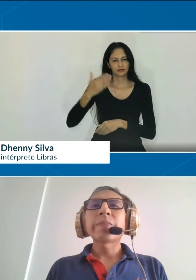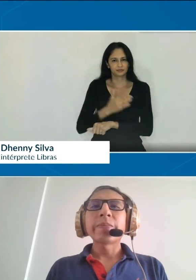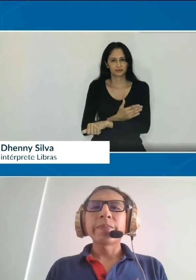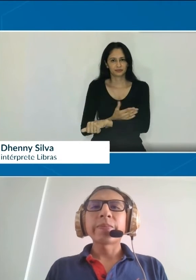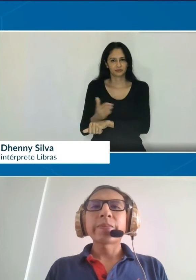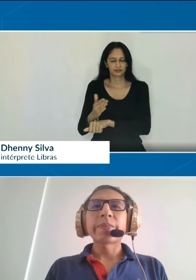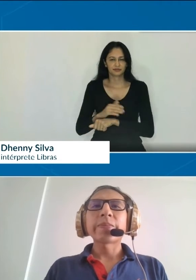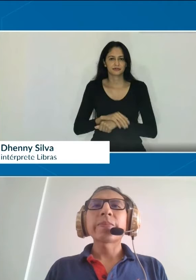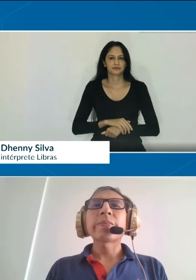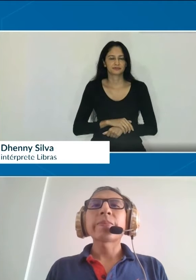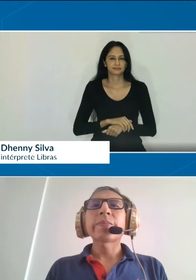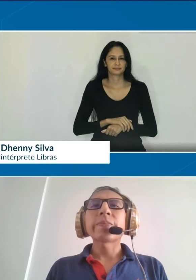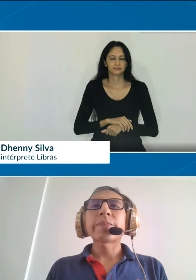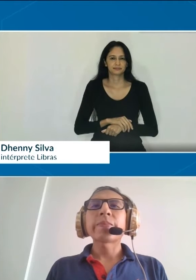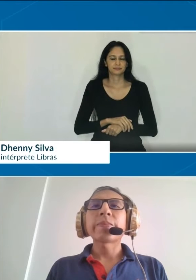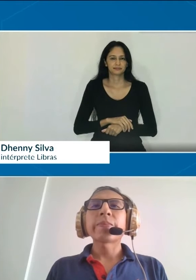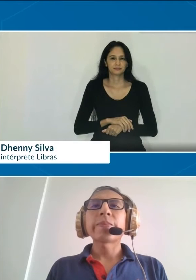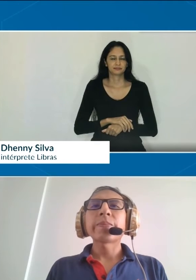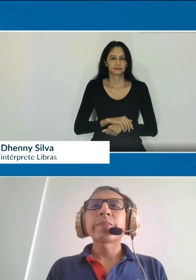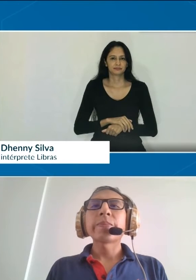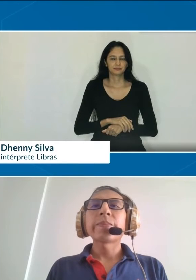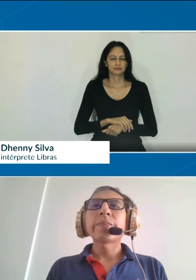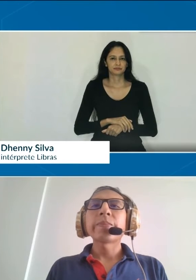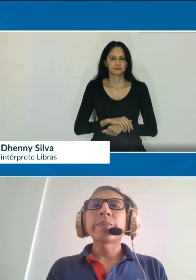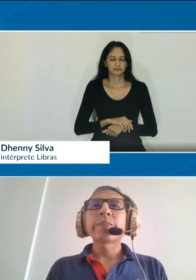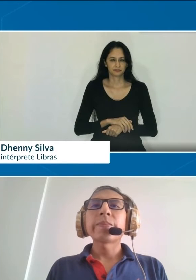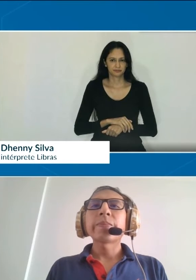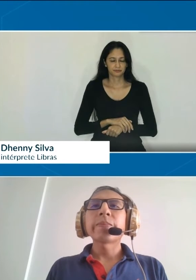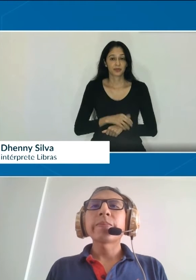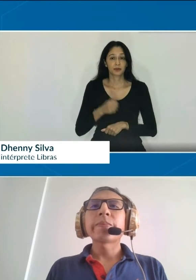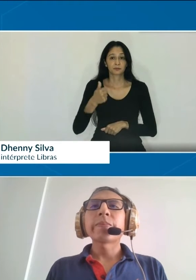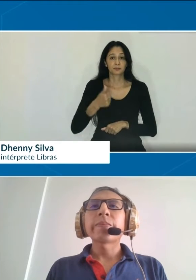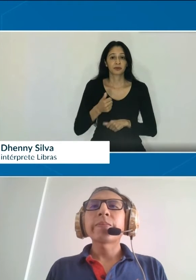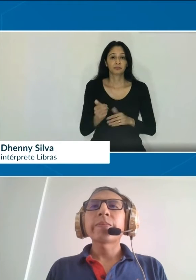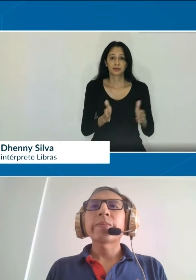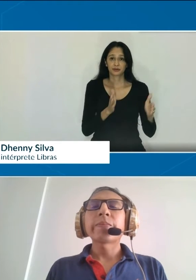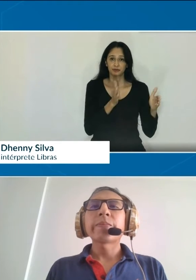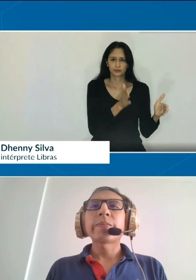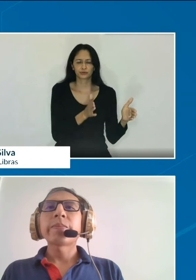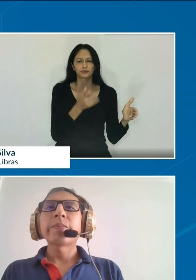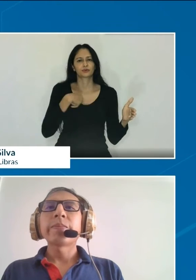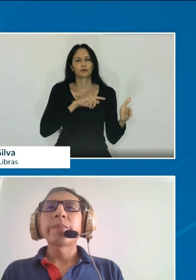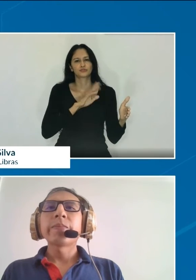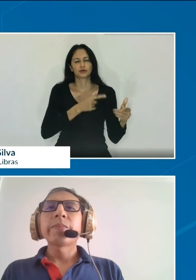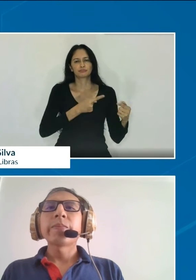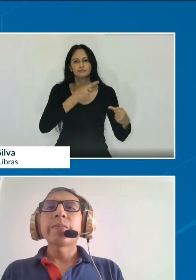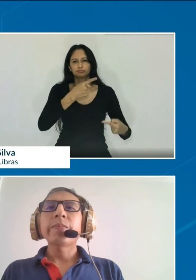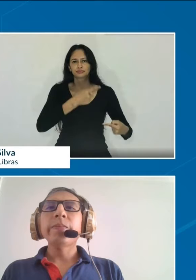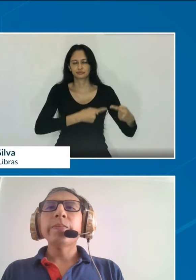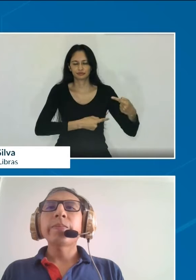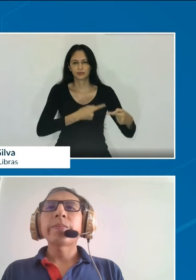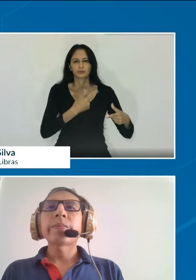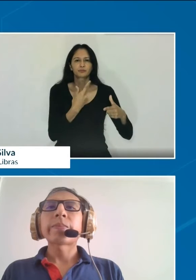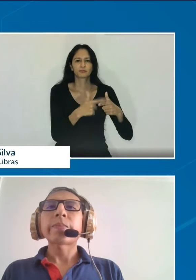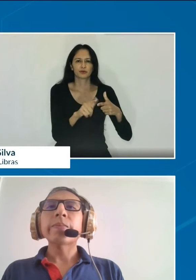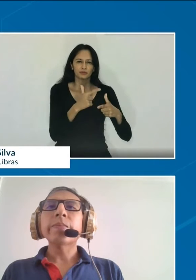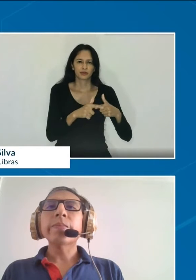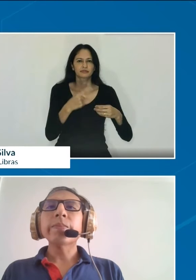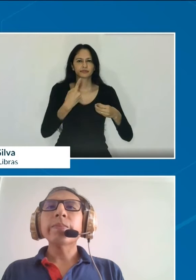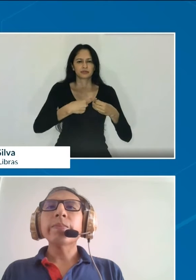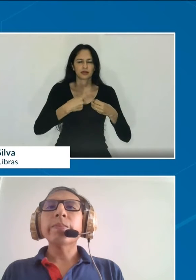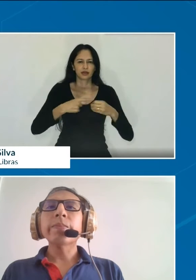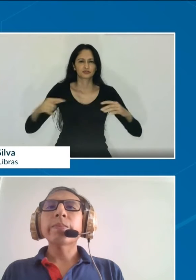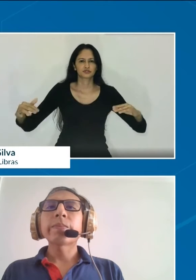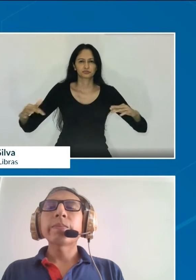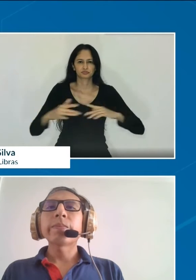obrigado. Bom, no primeiro bloco nós falamos bastante aí sobre os problemas no transporte urbano, principalmente no